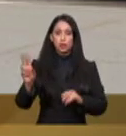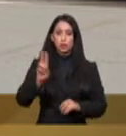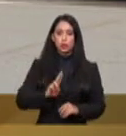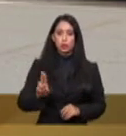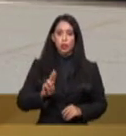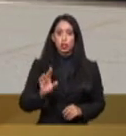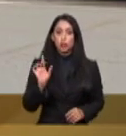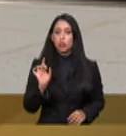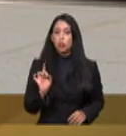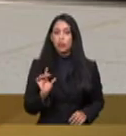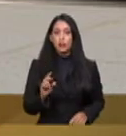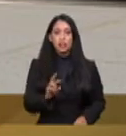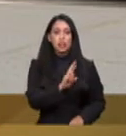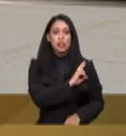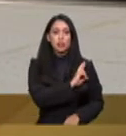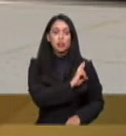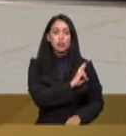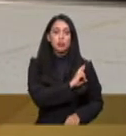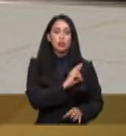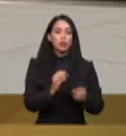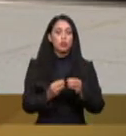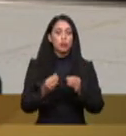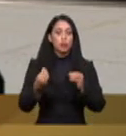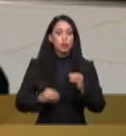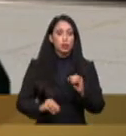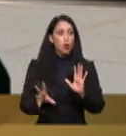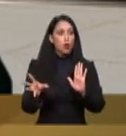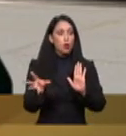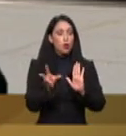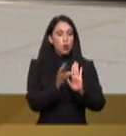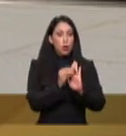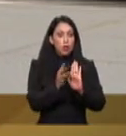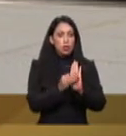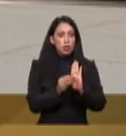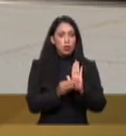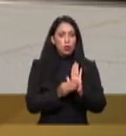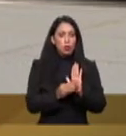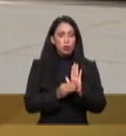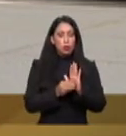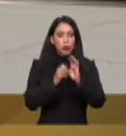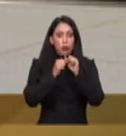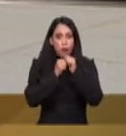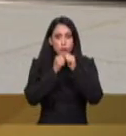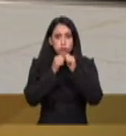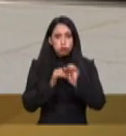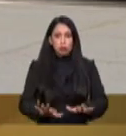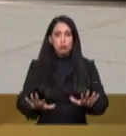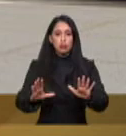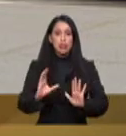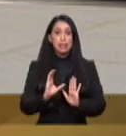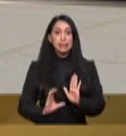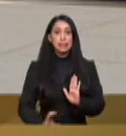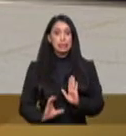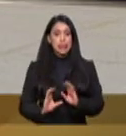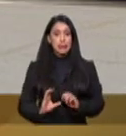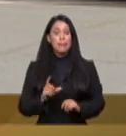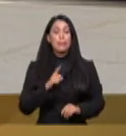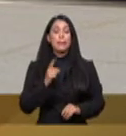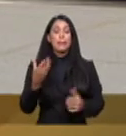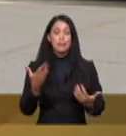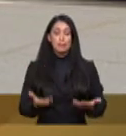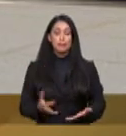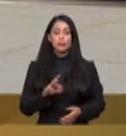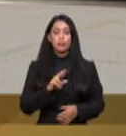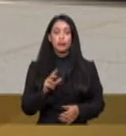poderá ser responsabilizado por danos decorrentes do conteúdo impulsionado se após ordem judicial específica,